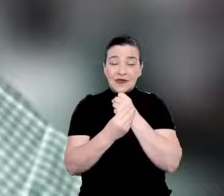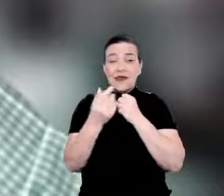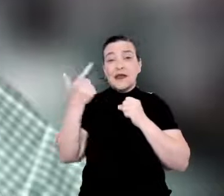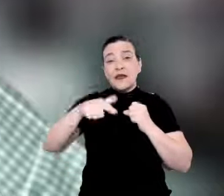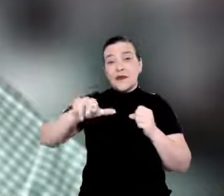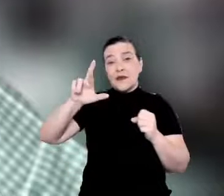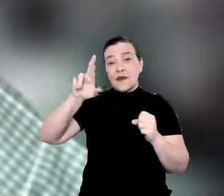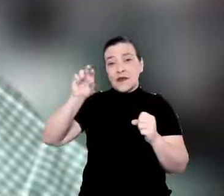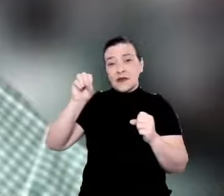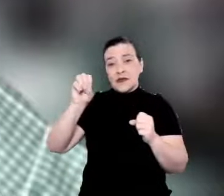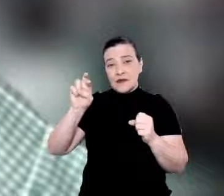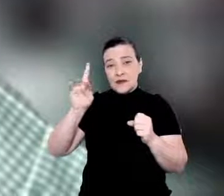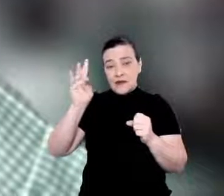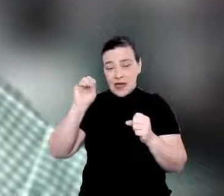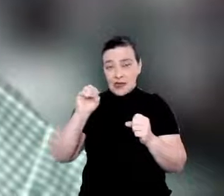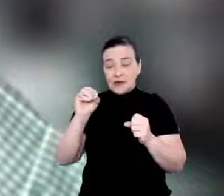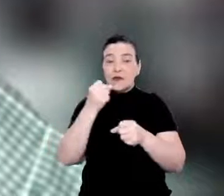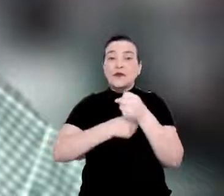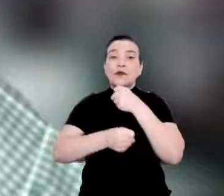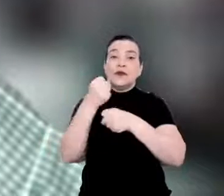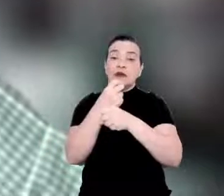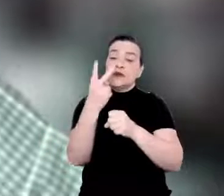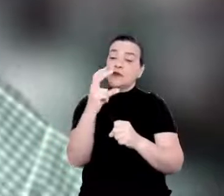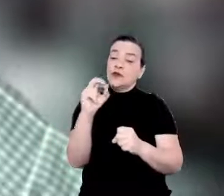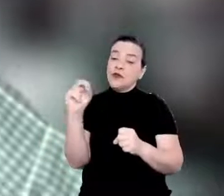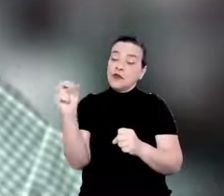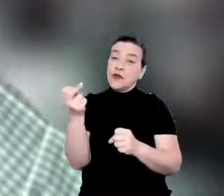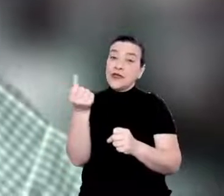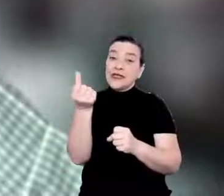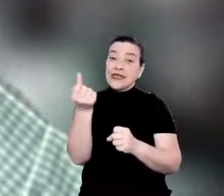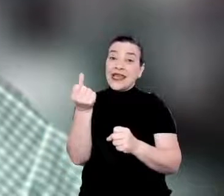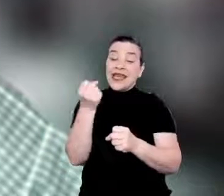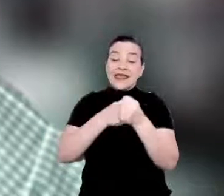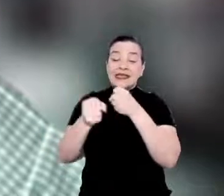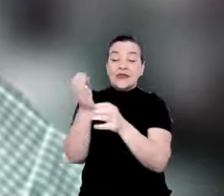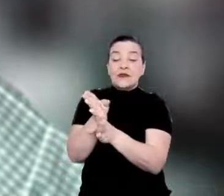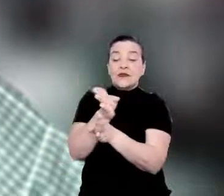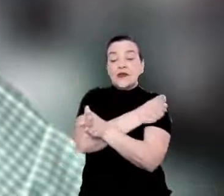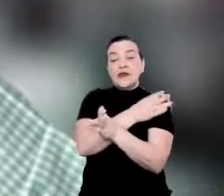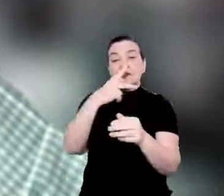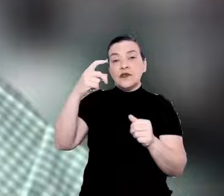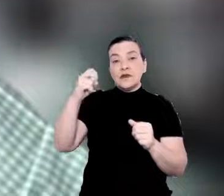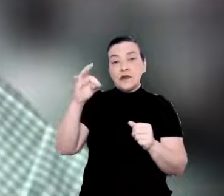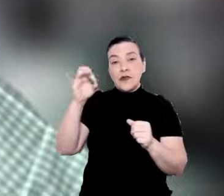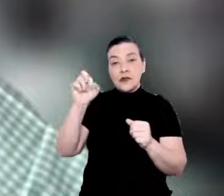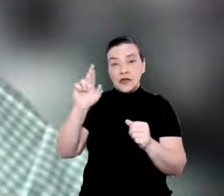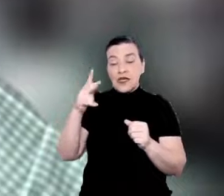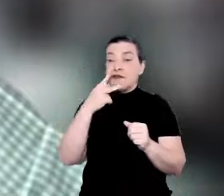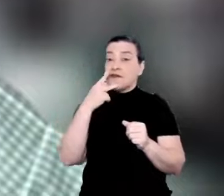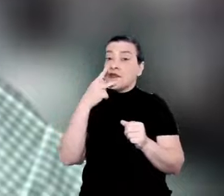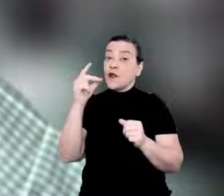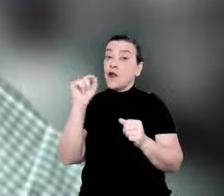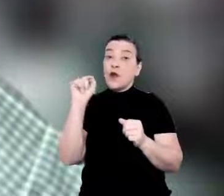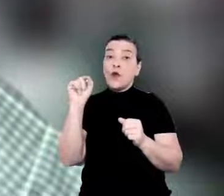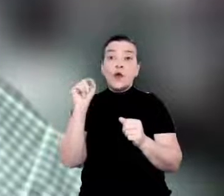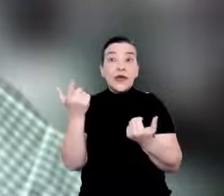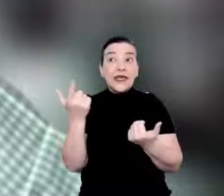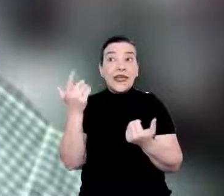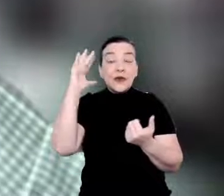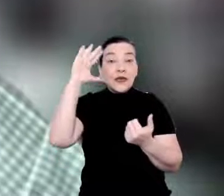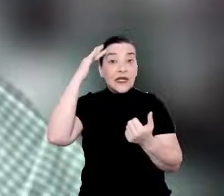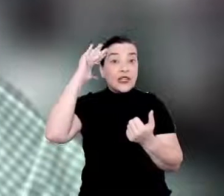livro publicado em 2000, 6 anos antes de Porter, intitulado Não Zero, a lógica do destino